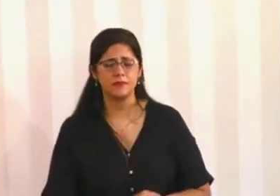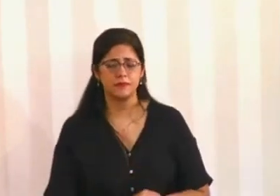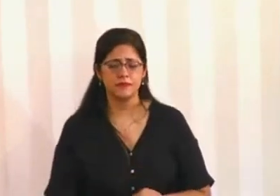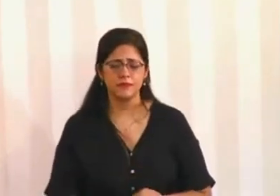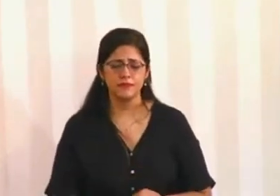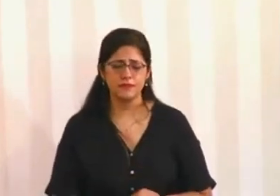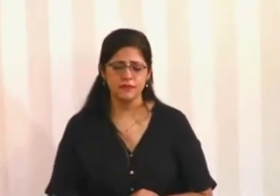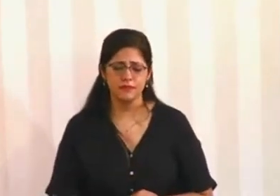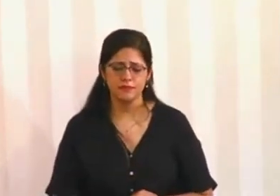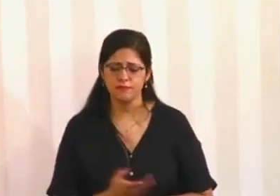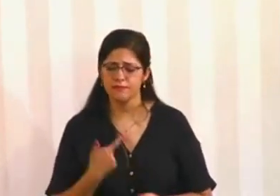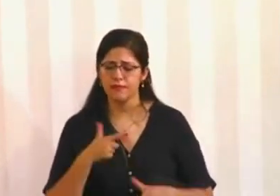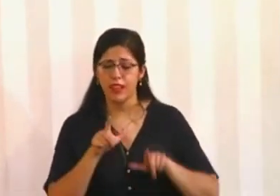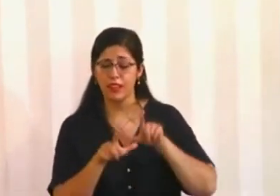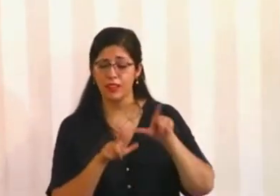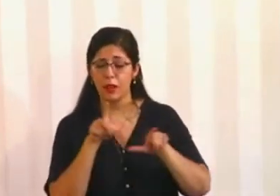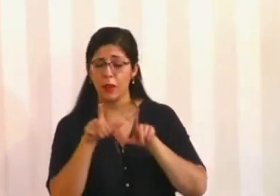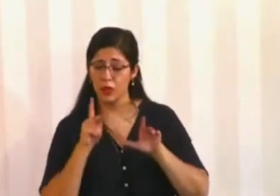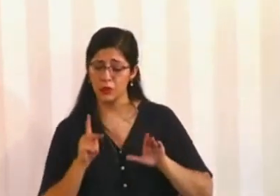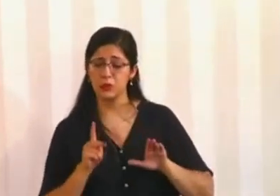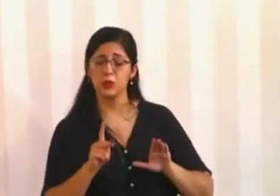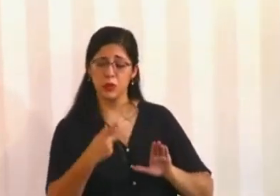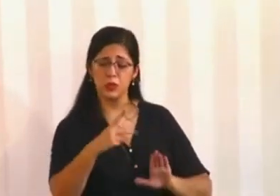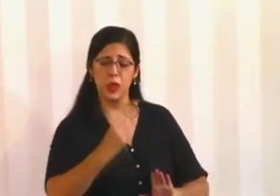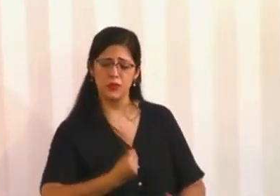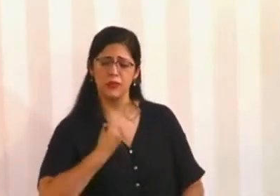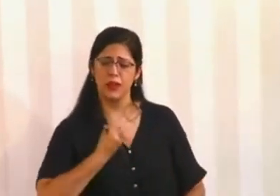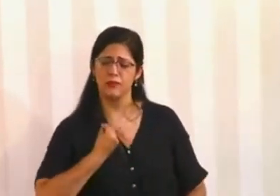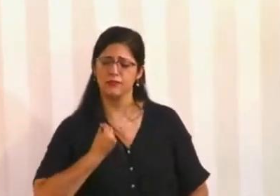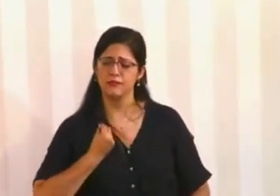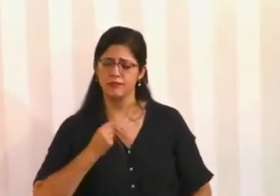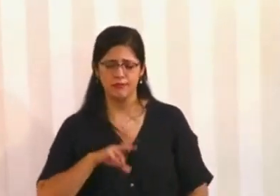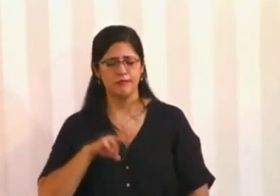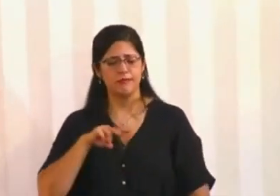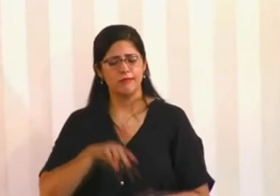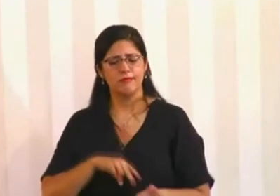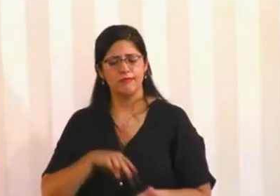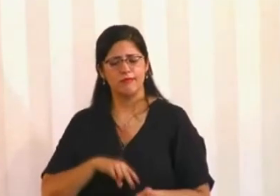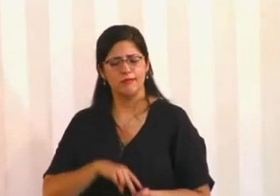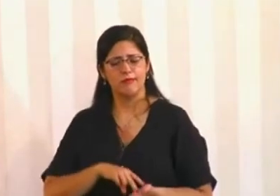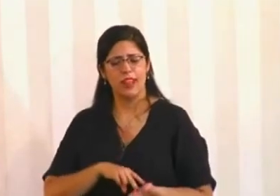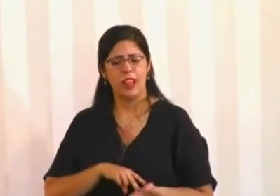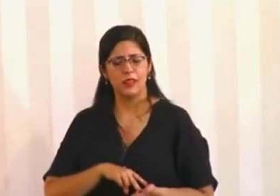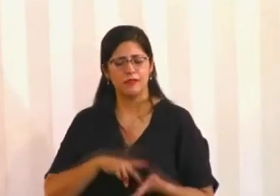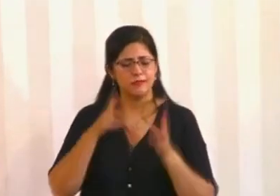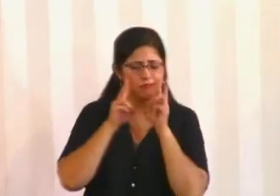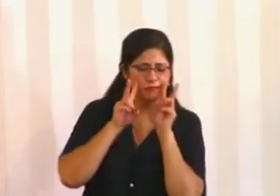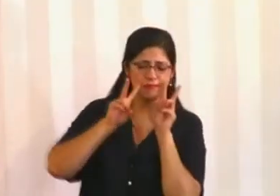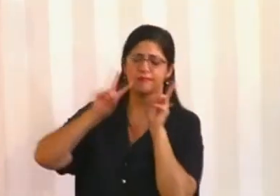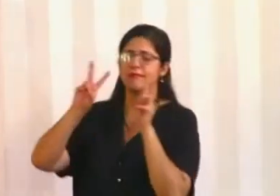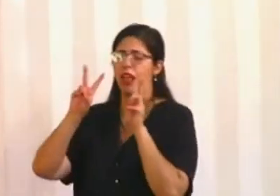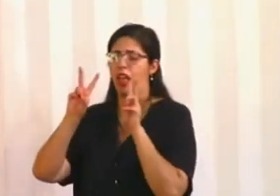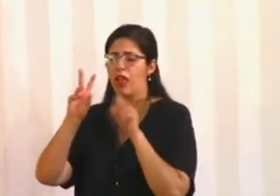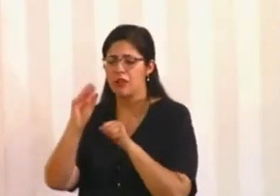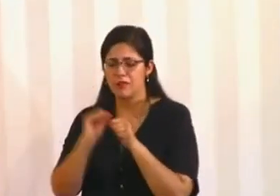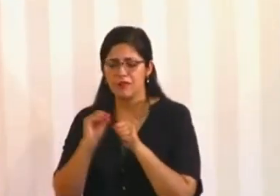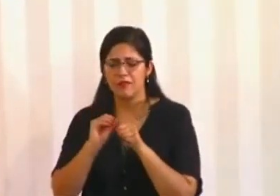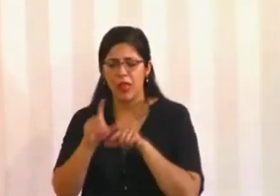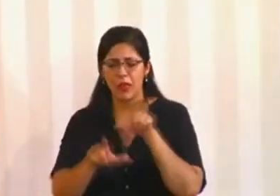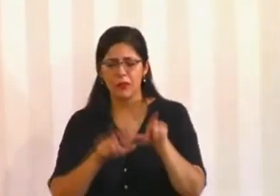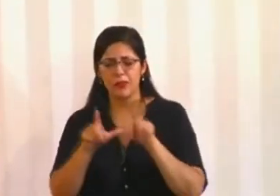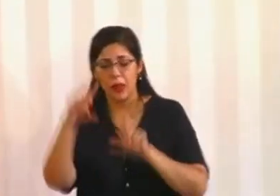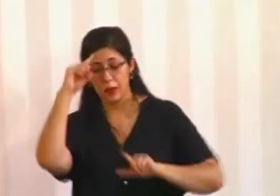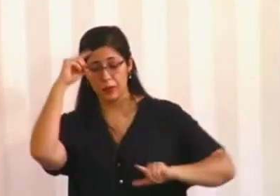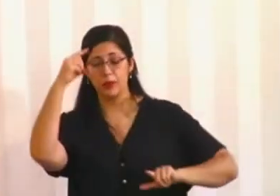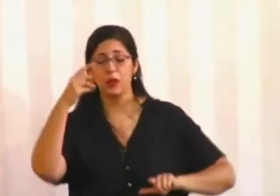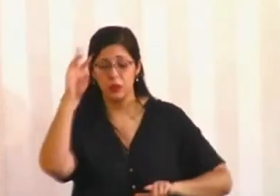eu não terminei a minha obra em você ainda. Volta e termina a tarefa que eu te designei para